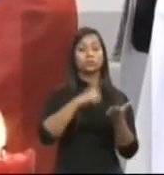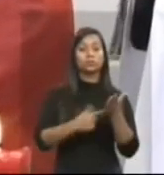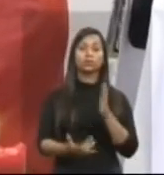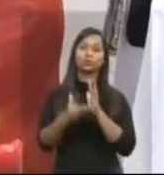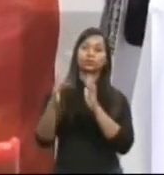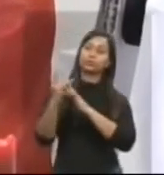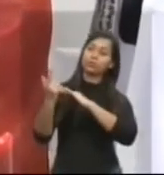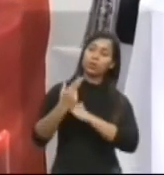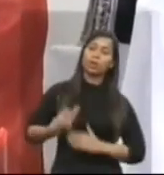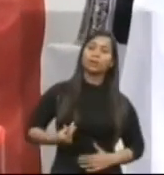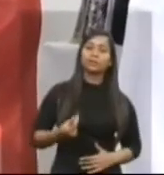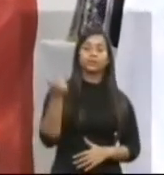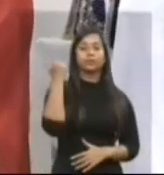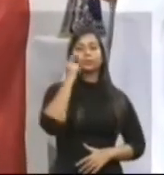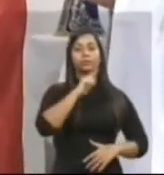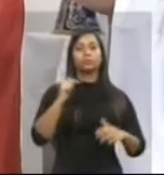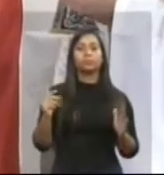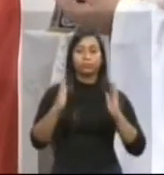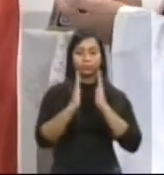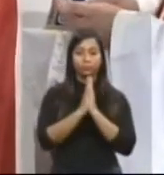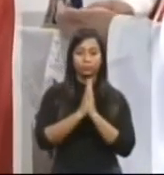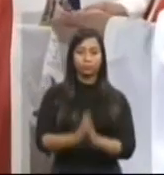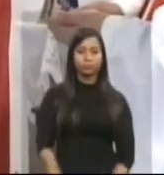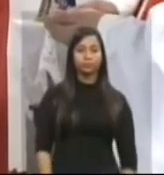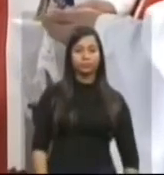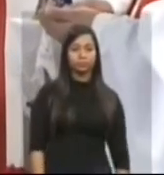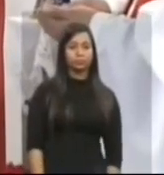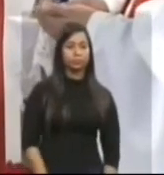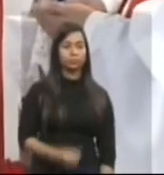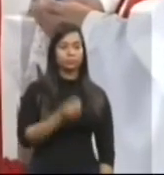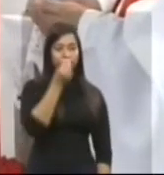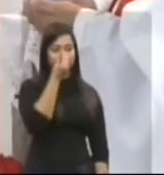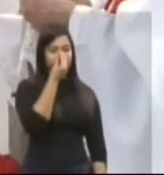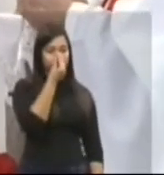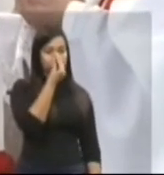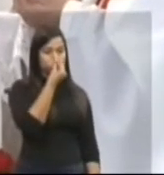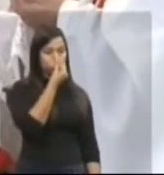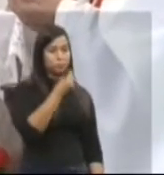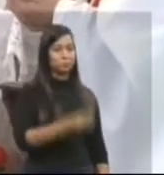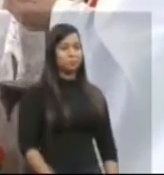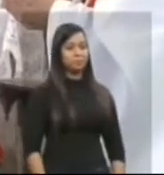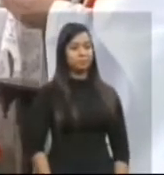corpo e o sangue de Jesus nos guardem para a vida eterna. Amém.